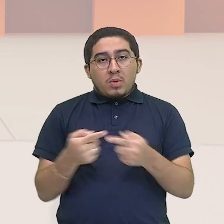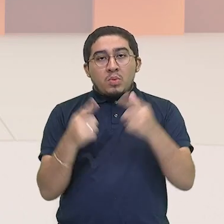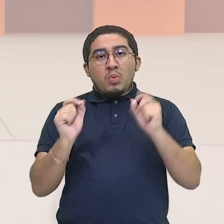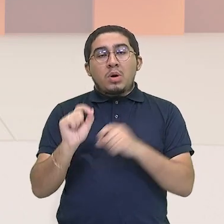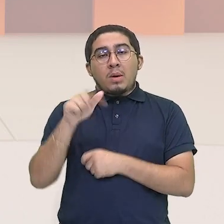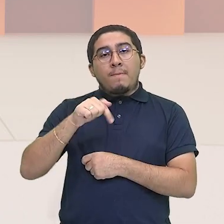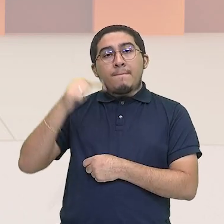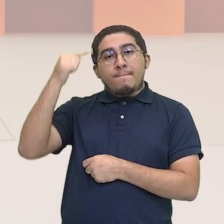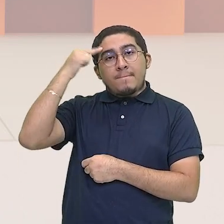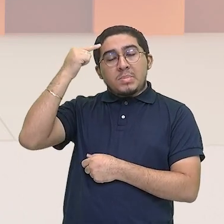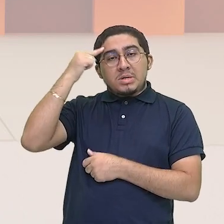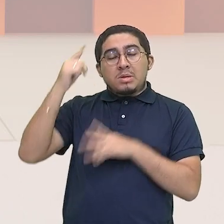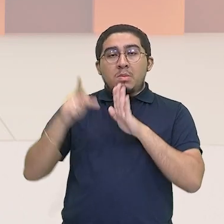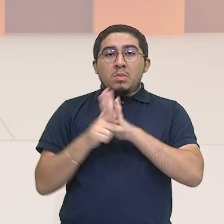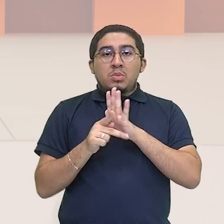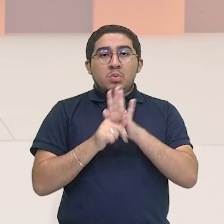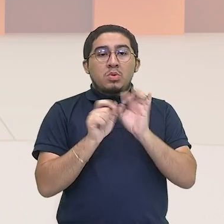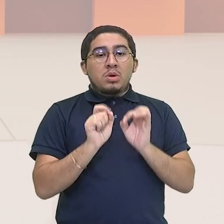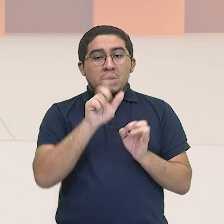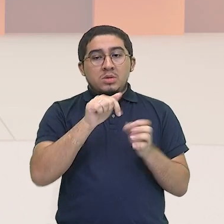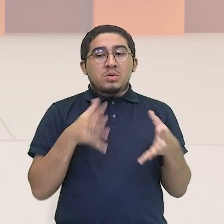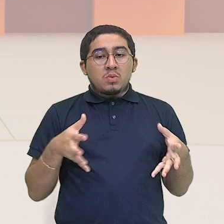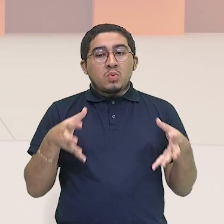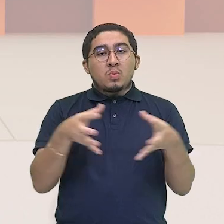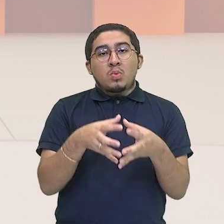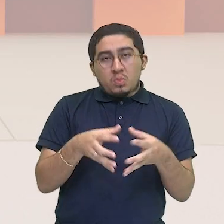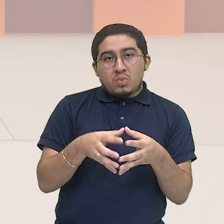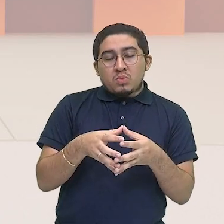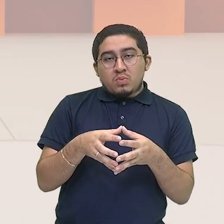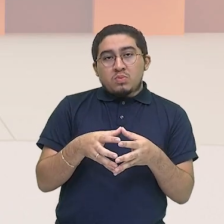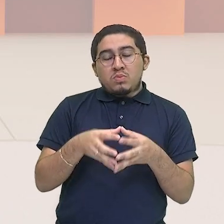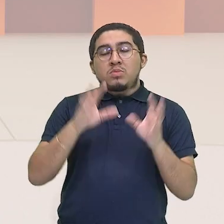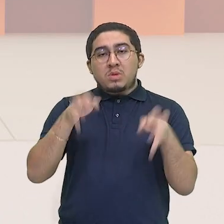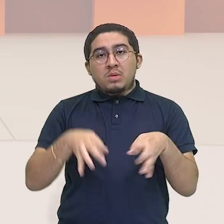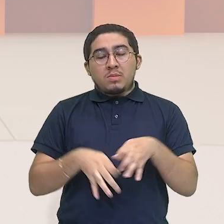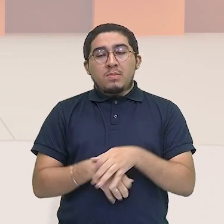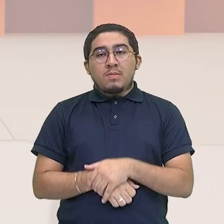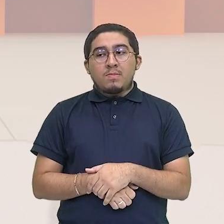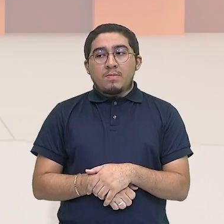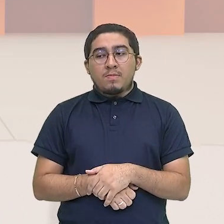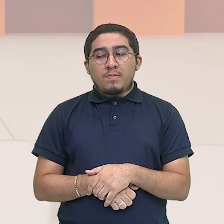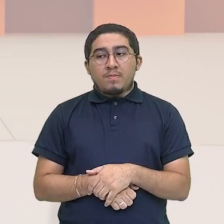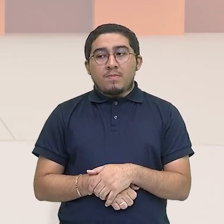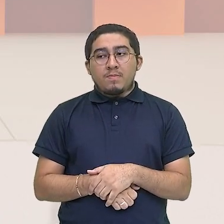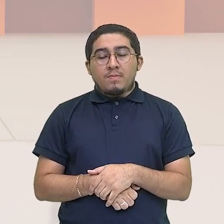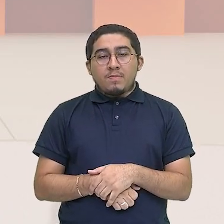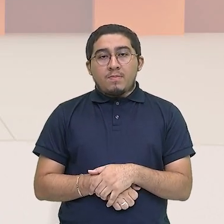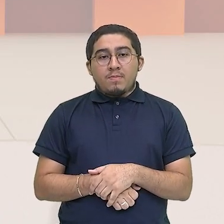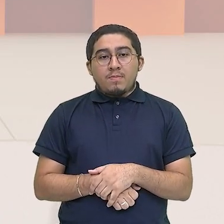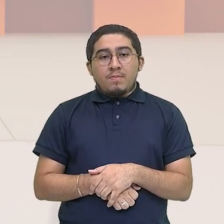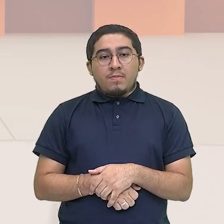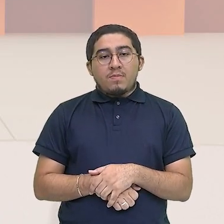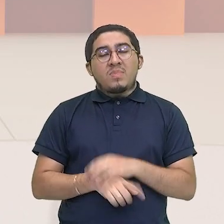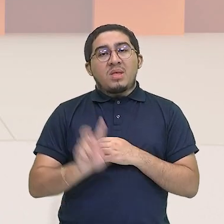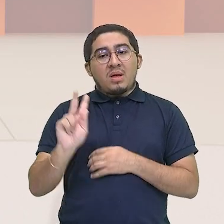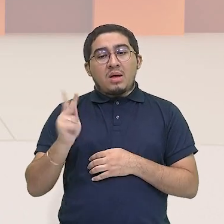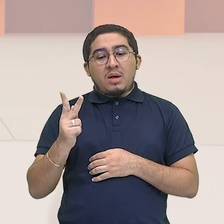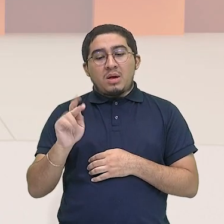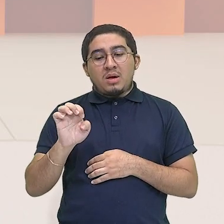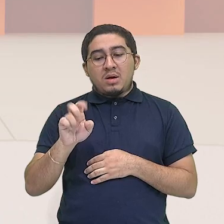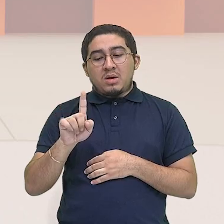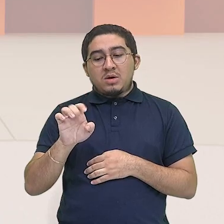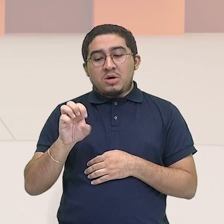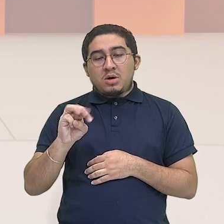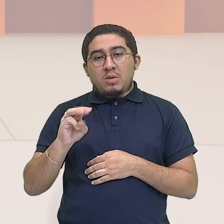pensado por esse grupo, pela elite, né, dominante, né, a chamada elite hegemônica, que vai,